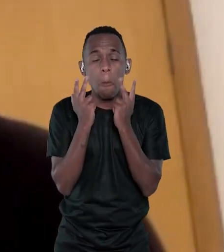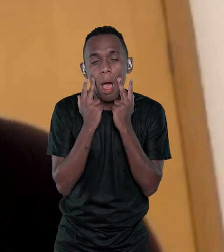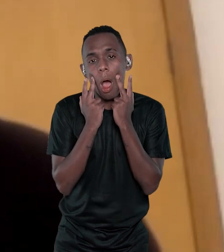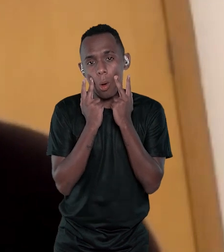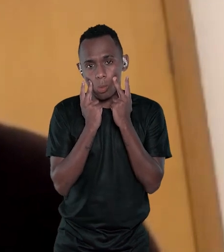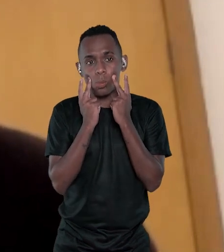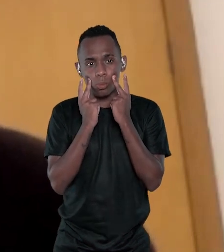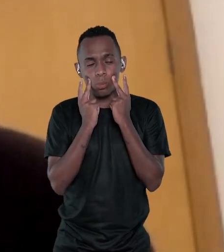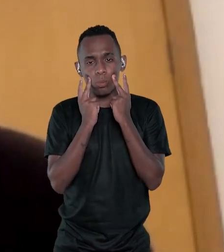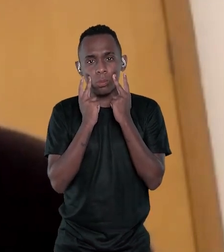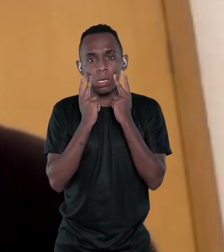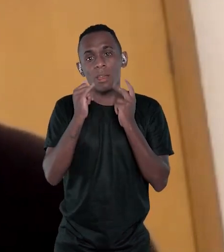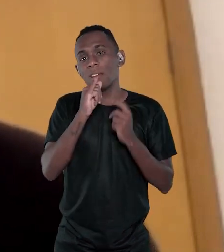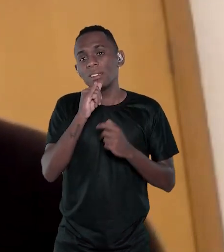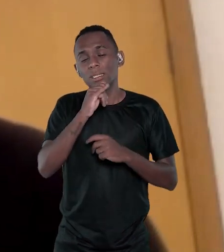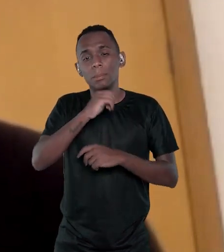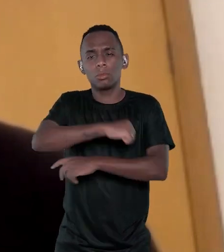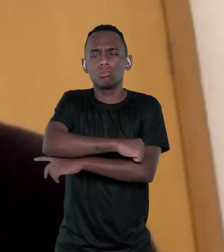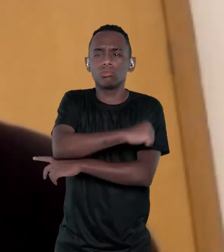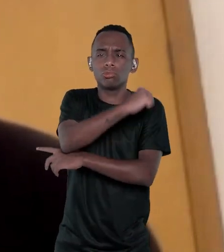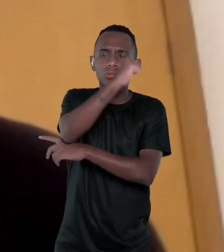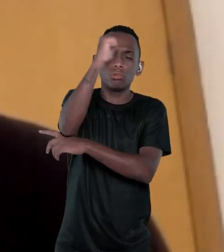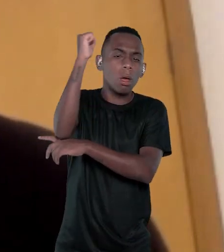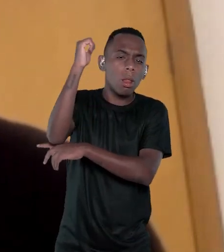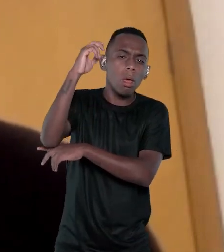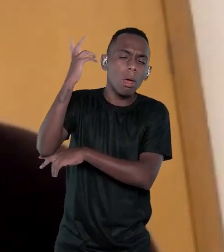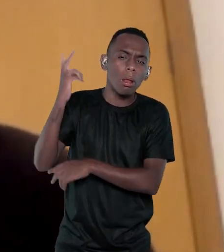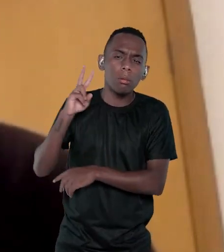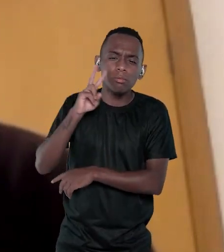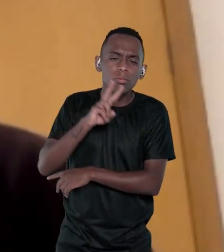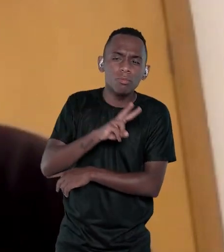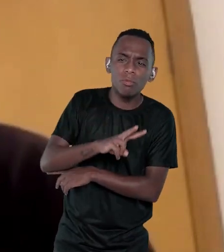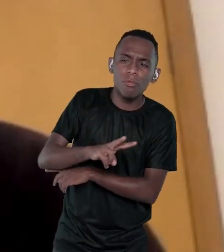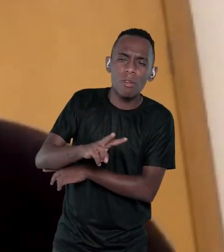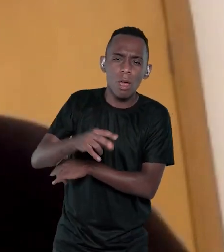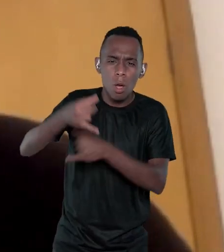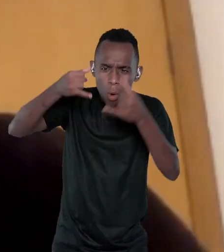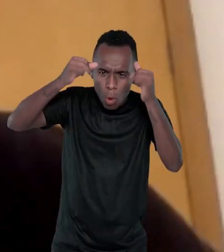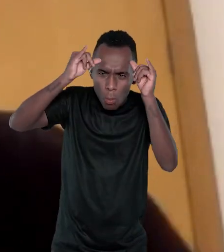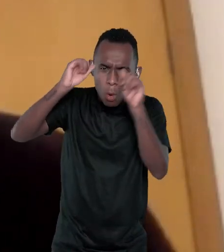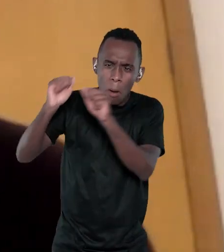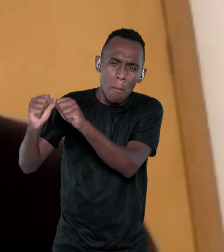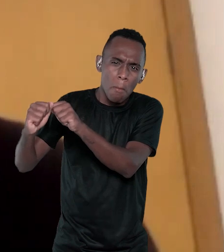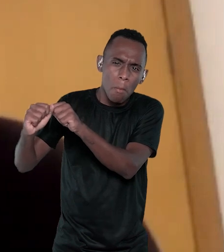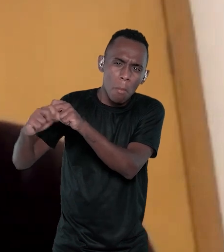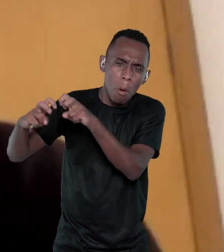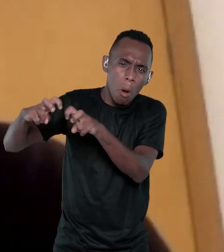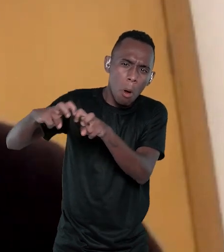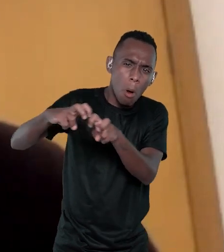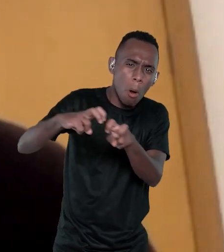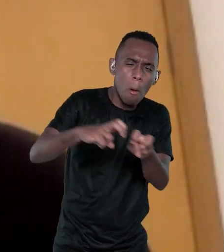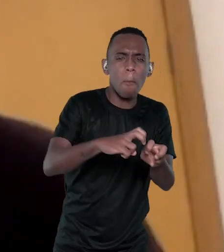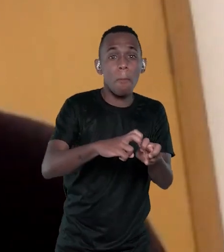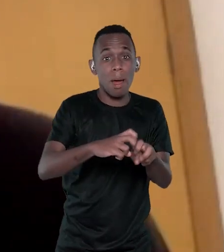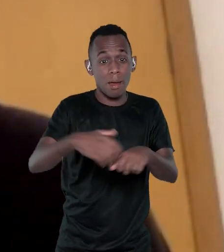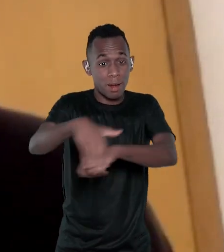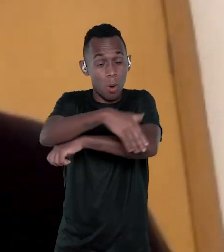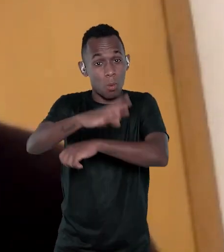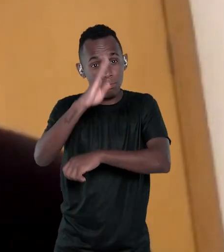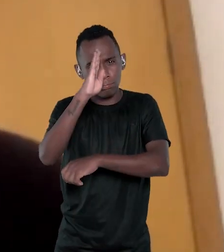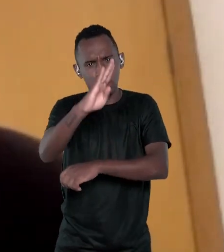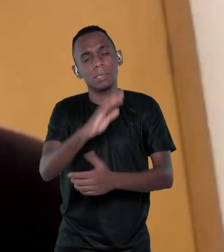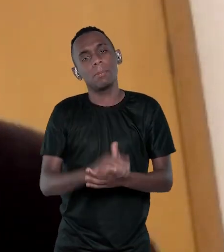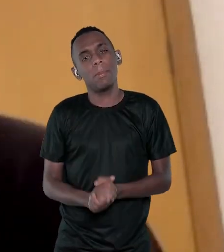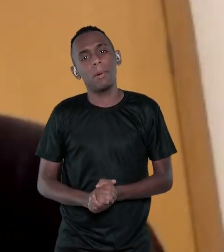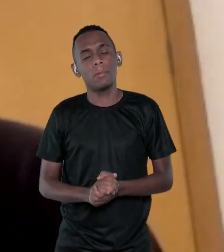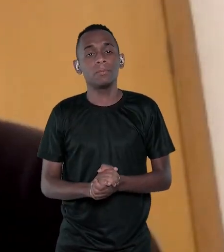comum você estar na janela olhando o movimento, passar uma boiada na rua